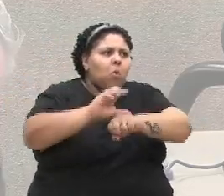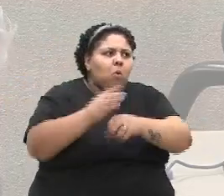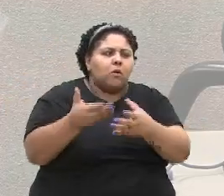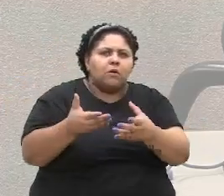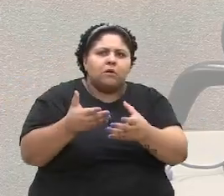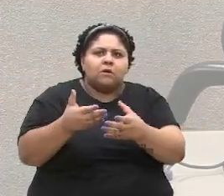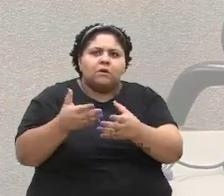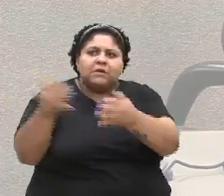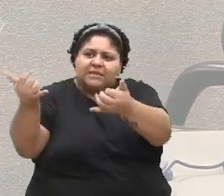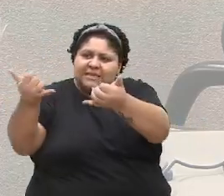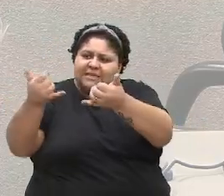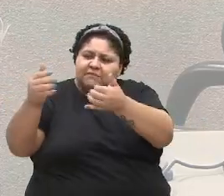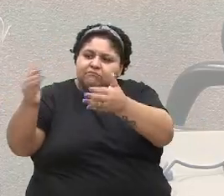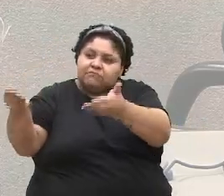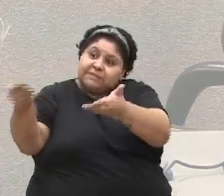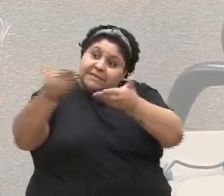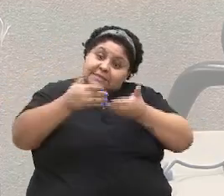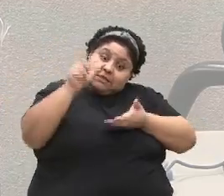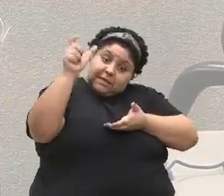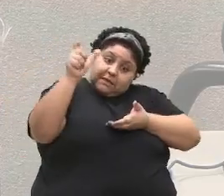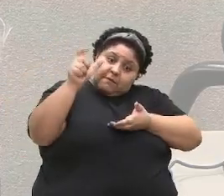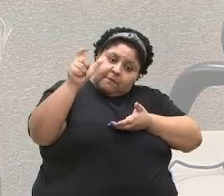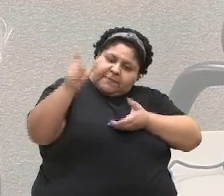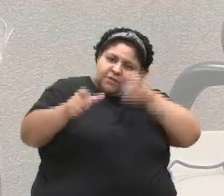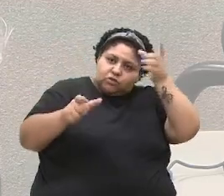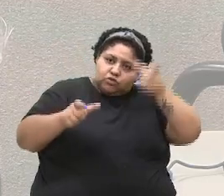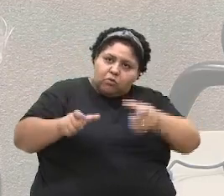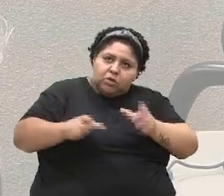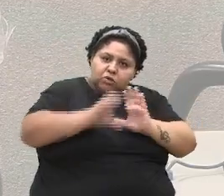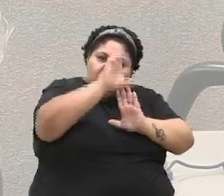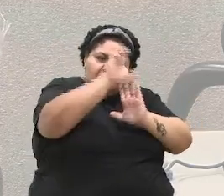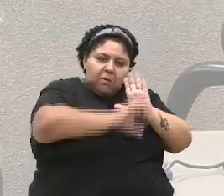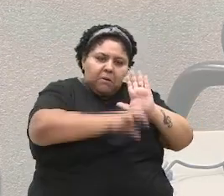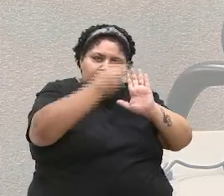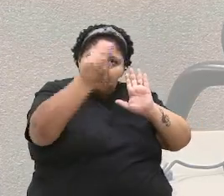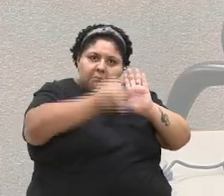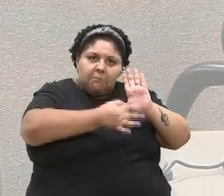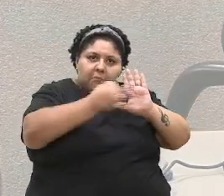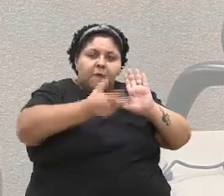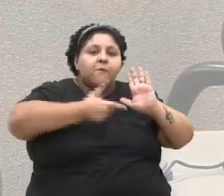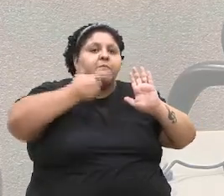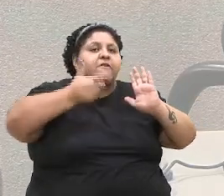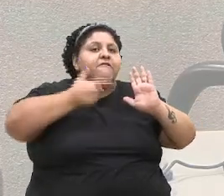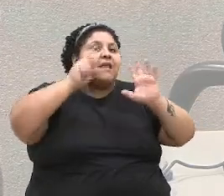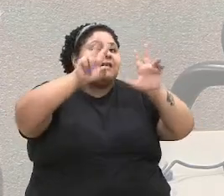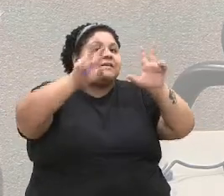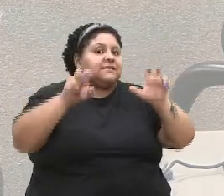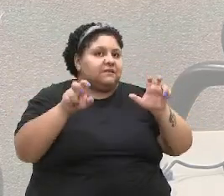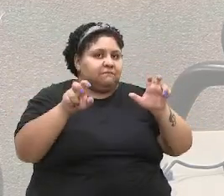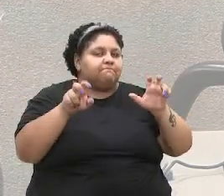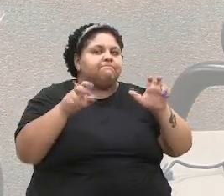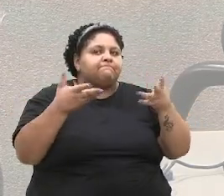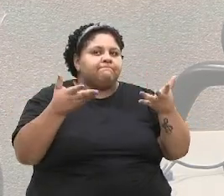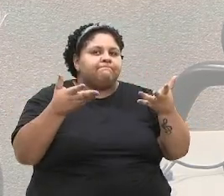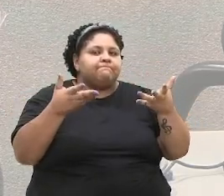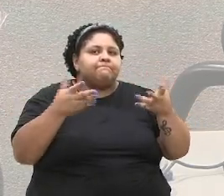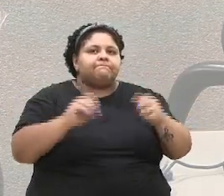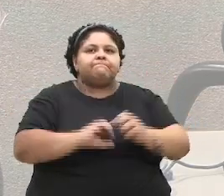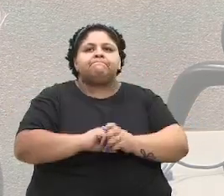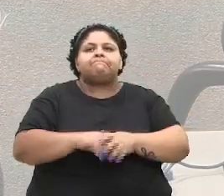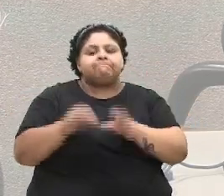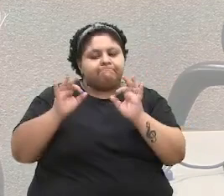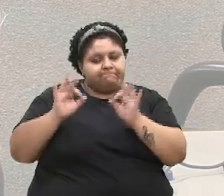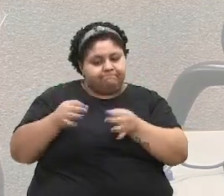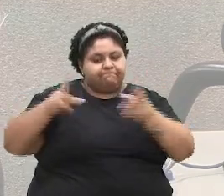para Caxias do Sul pessoas com um currículo incrível para falar a respeito dessa temática. Então, é uma justa